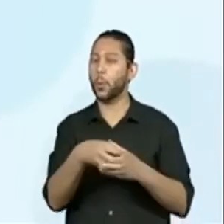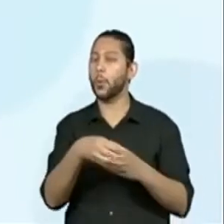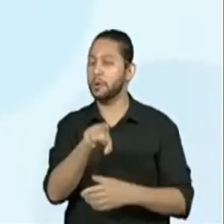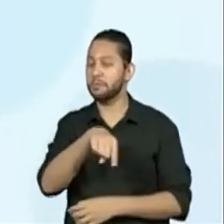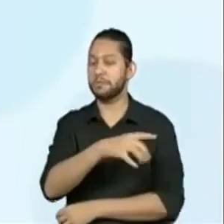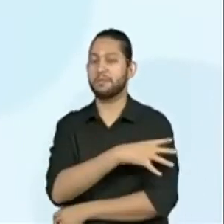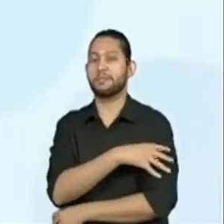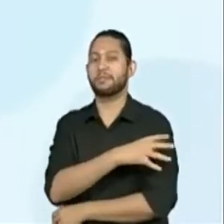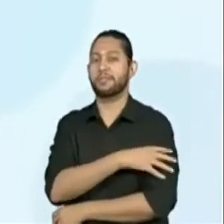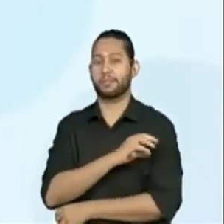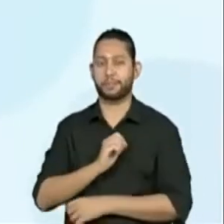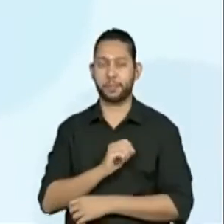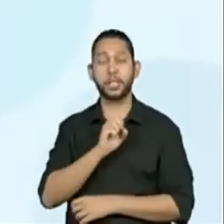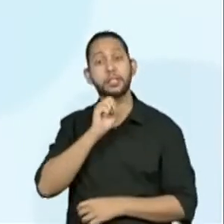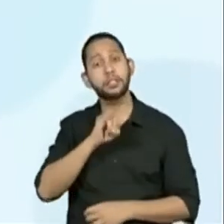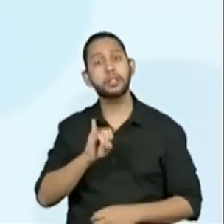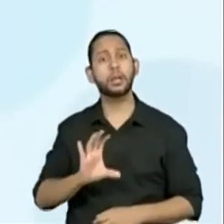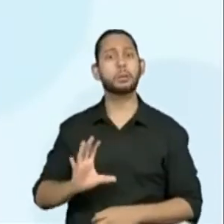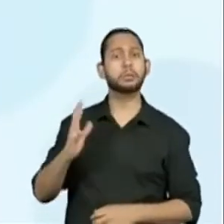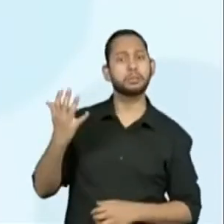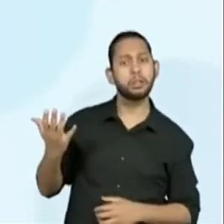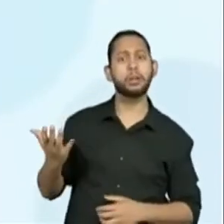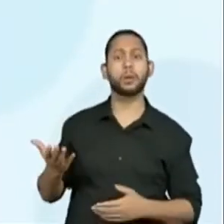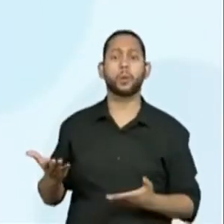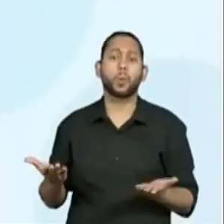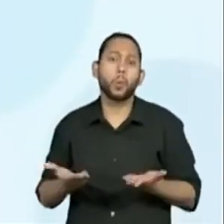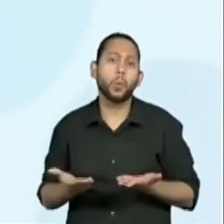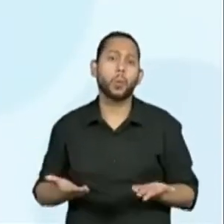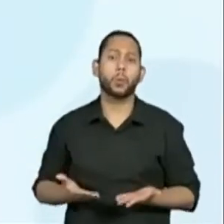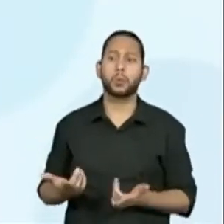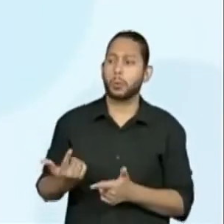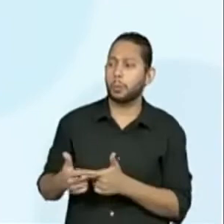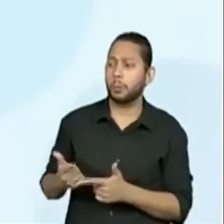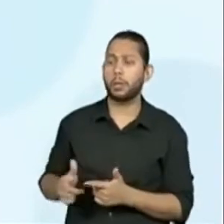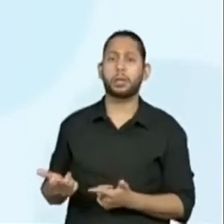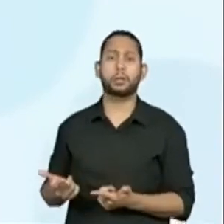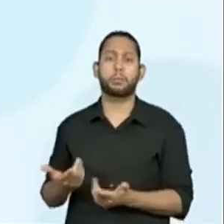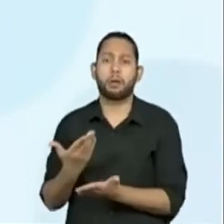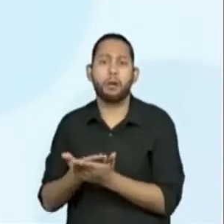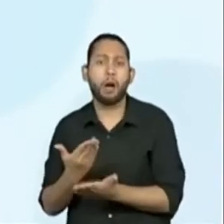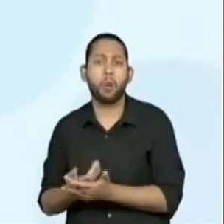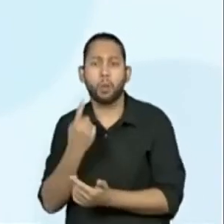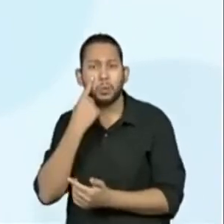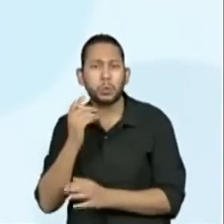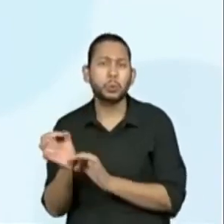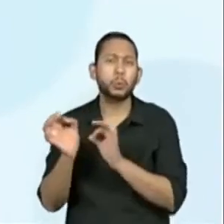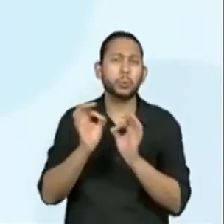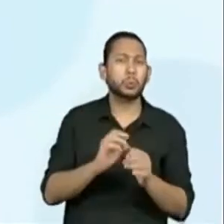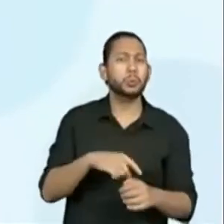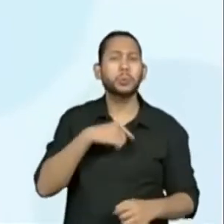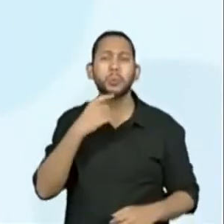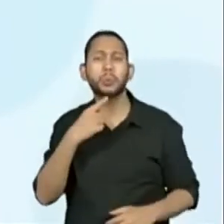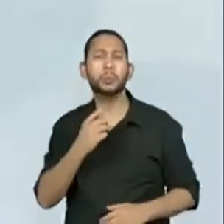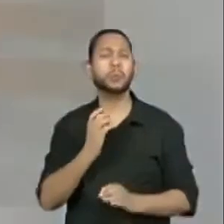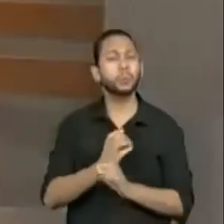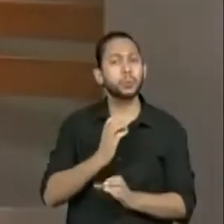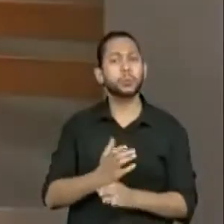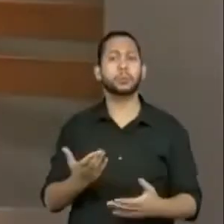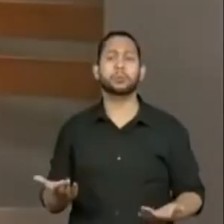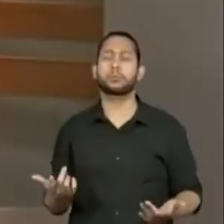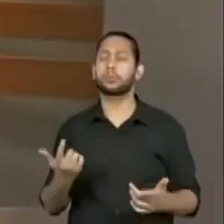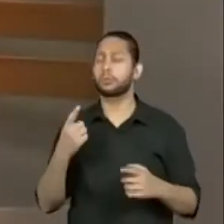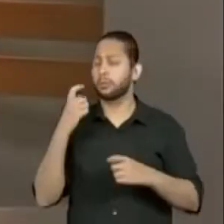4º ano tipo qualquer eventualidade hoje perdeu algum momento da nossa aula não se